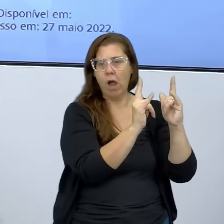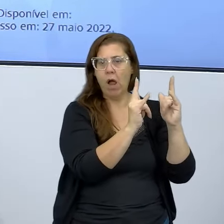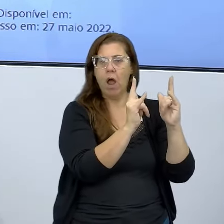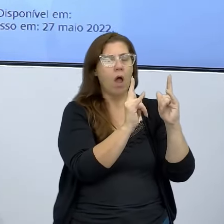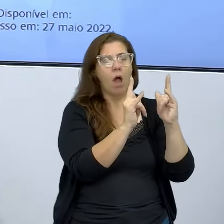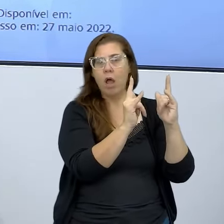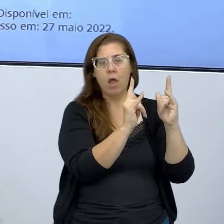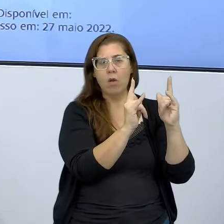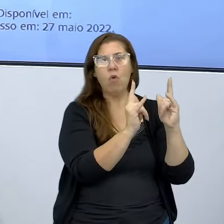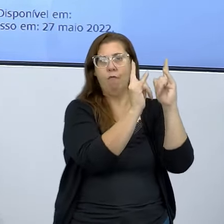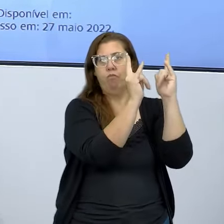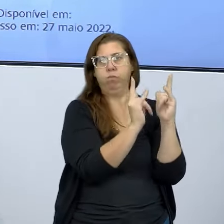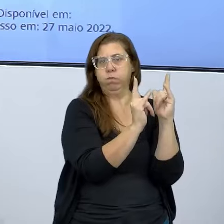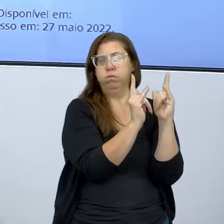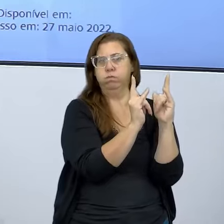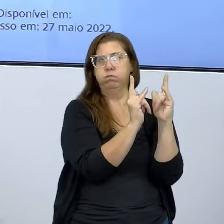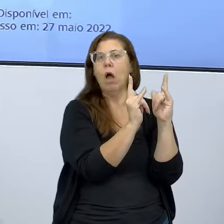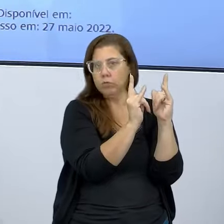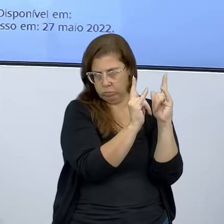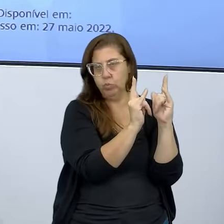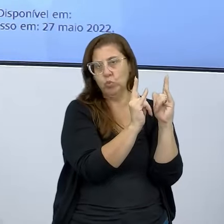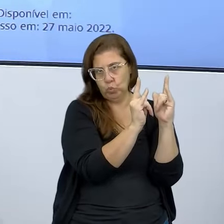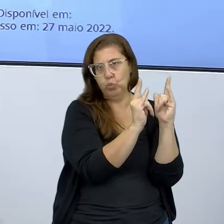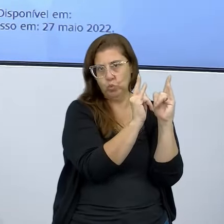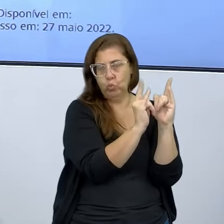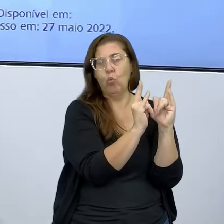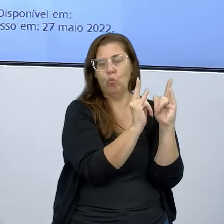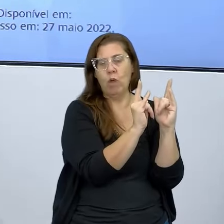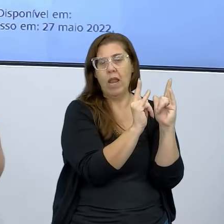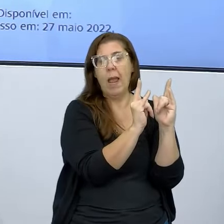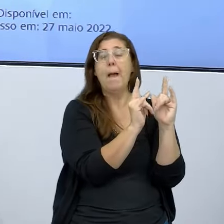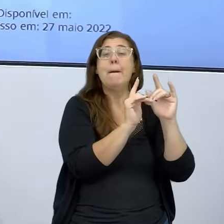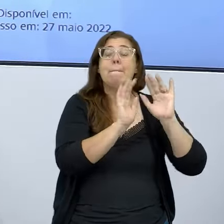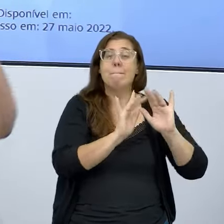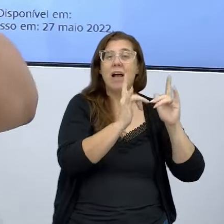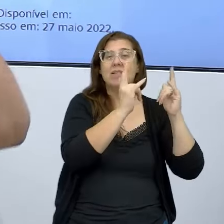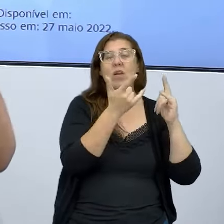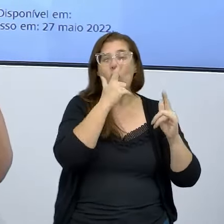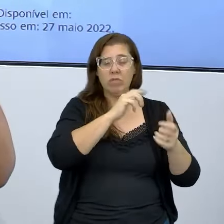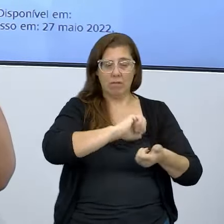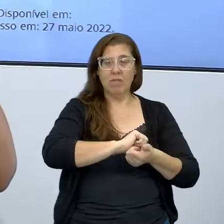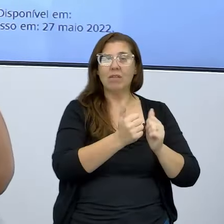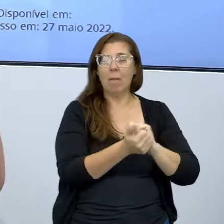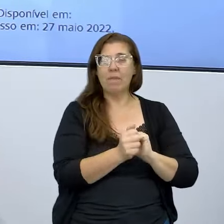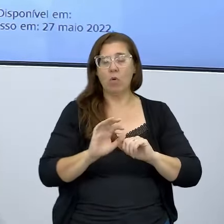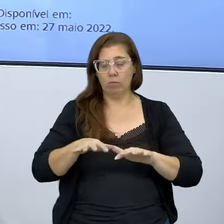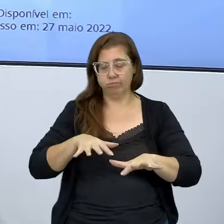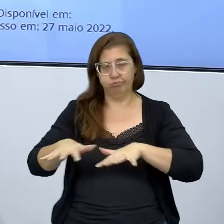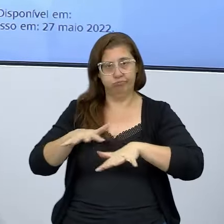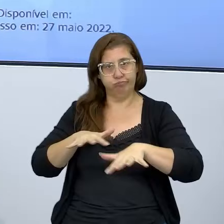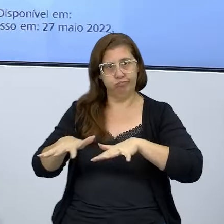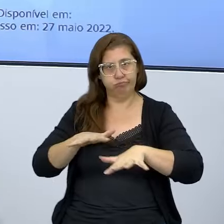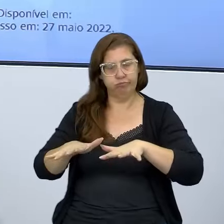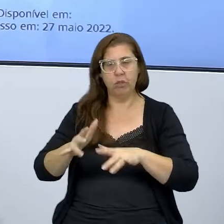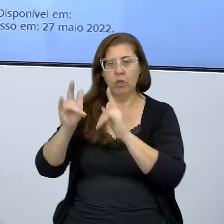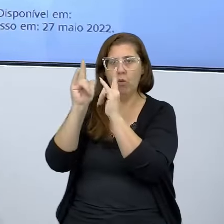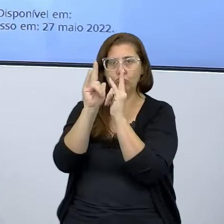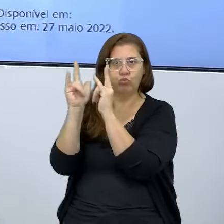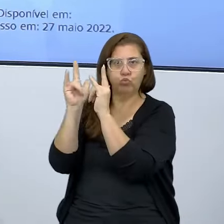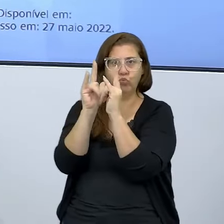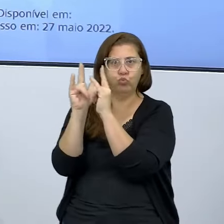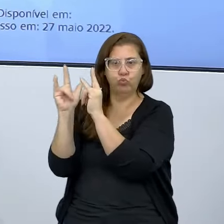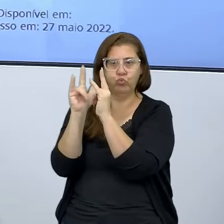totalmente fixo. Né? Não é um prédio solto, mas assim, ele tem um jogo, porque quando tem terremoto, a estrutura do prédio, ela